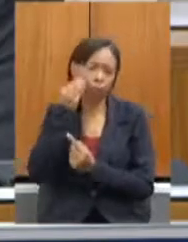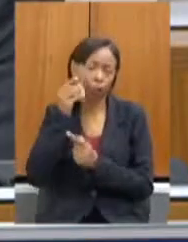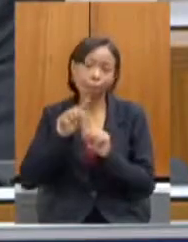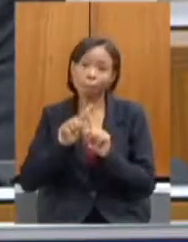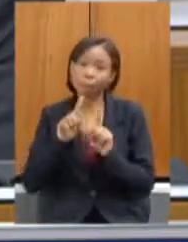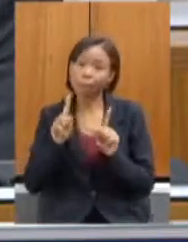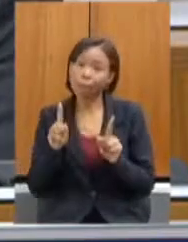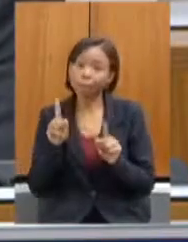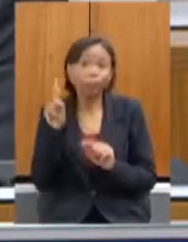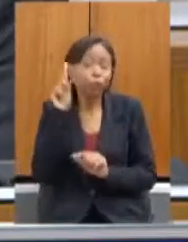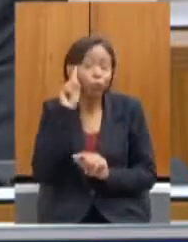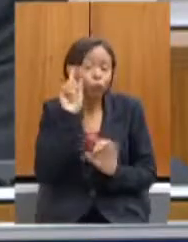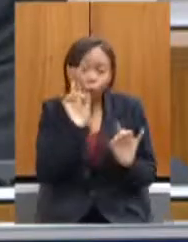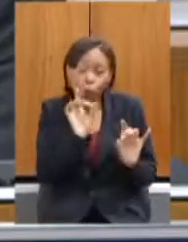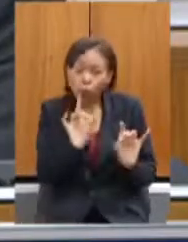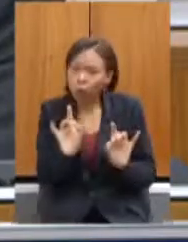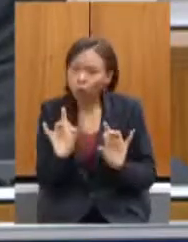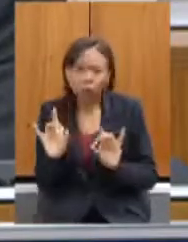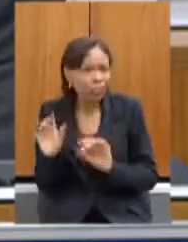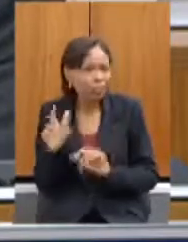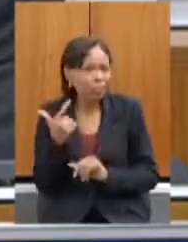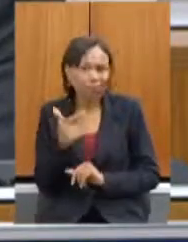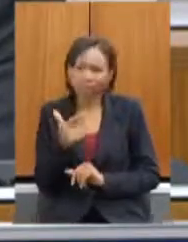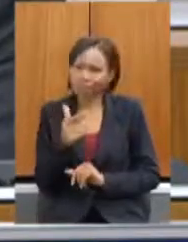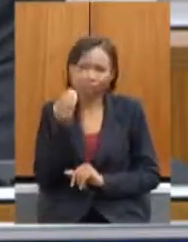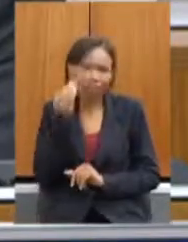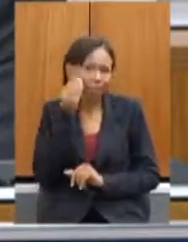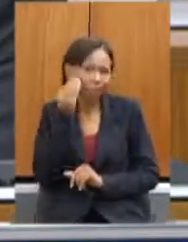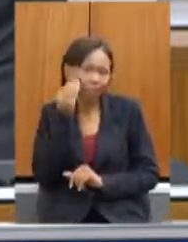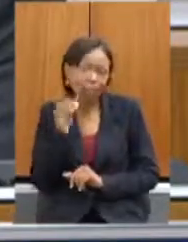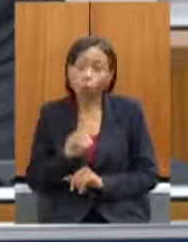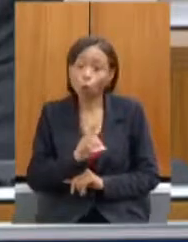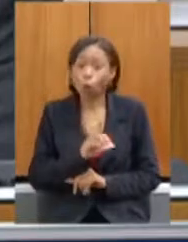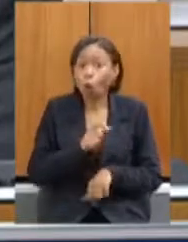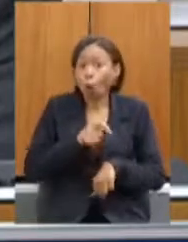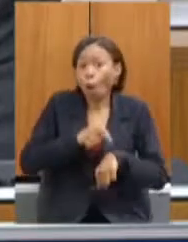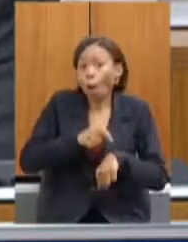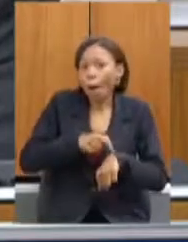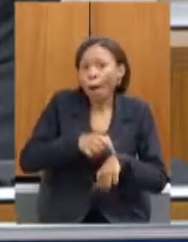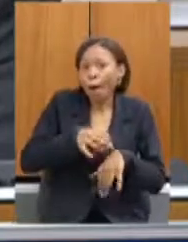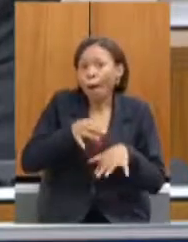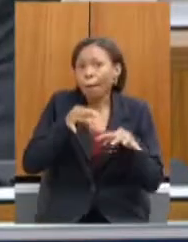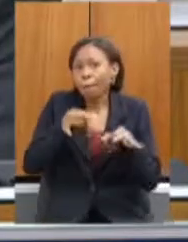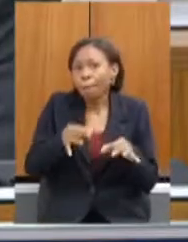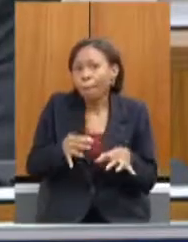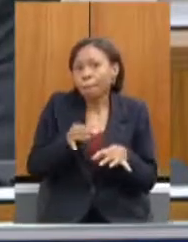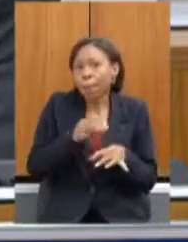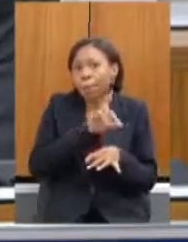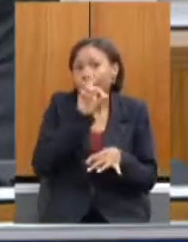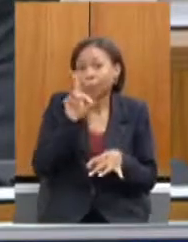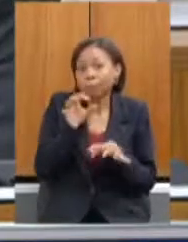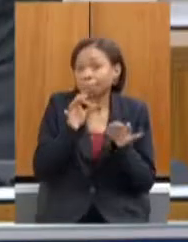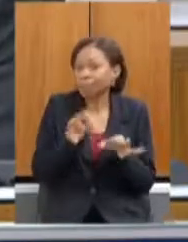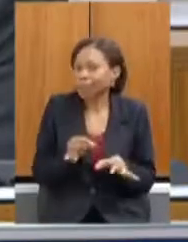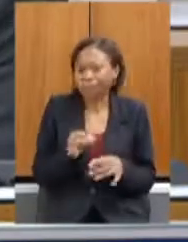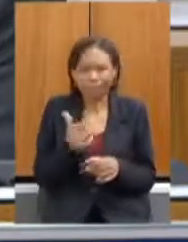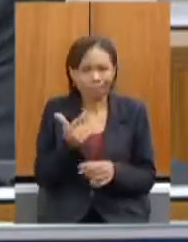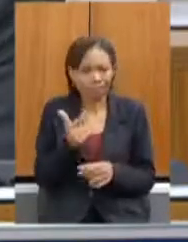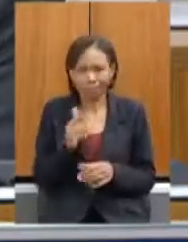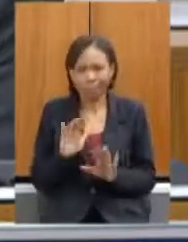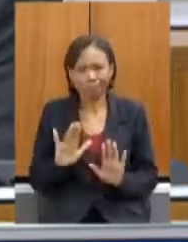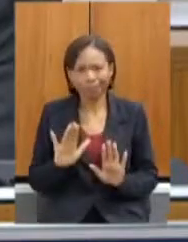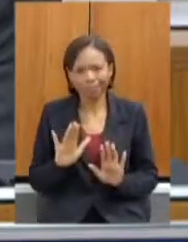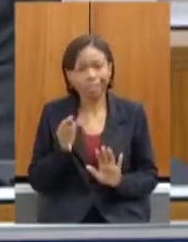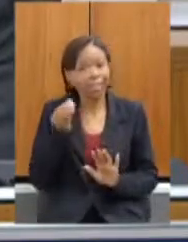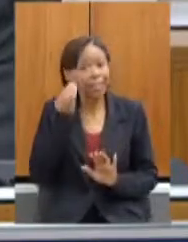testagem todo dia ou testagem com data marcada isso Tecnicamente não tem nenhuma justificativa a gente faz